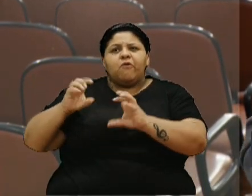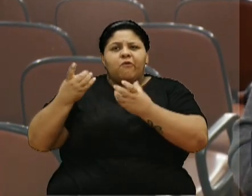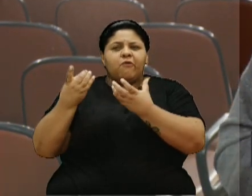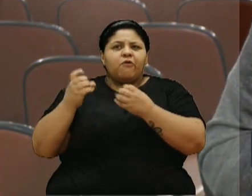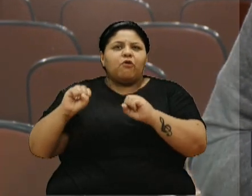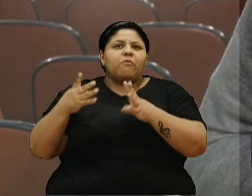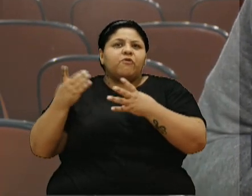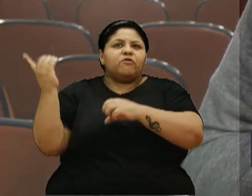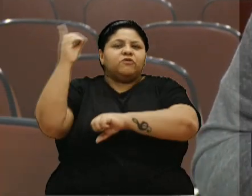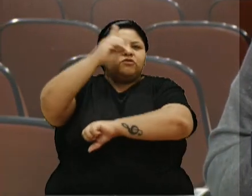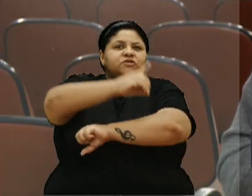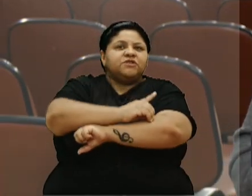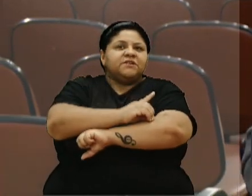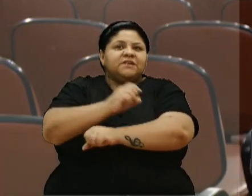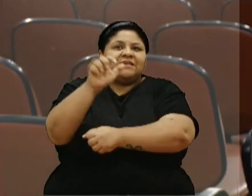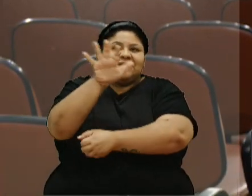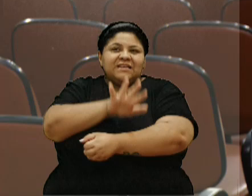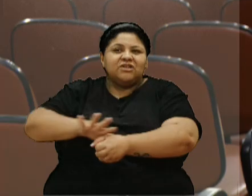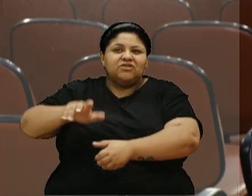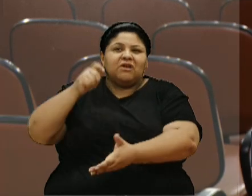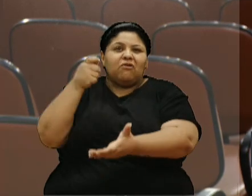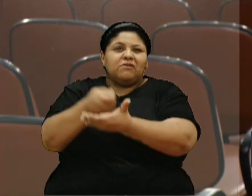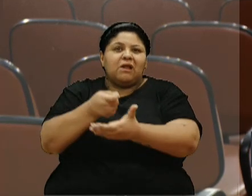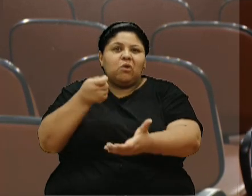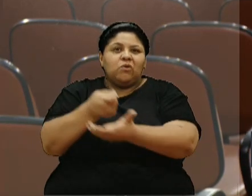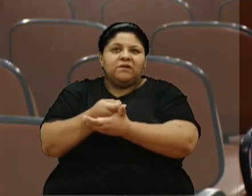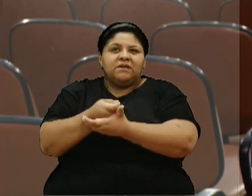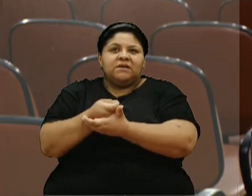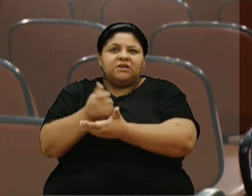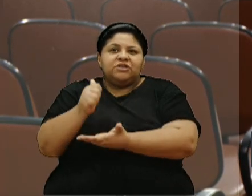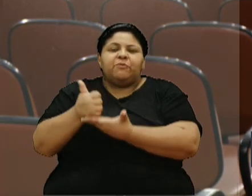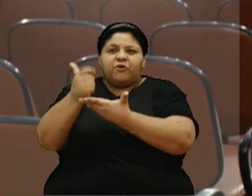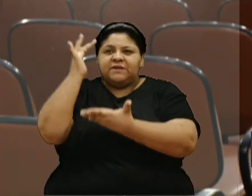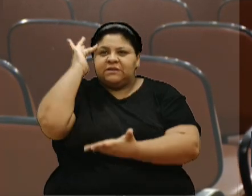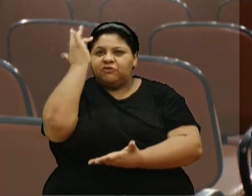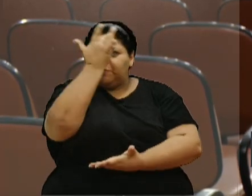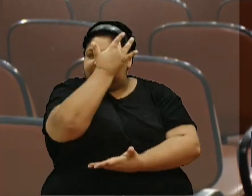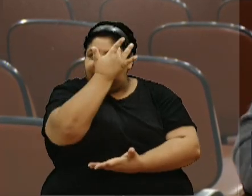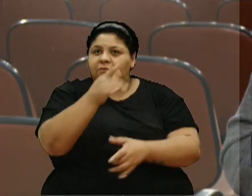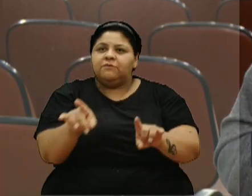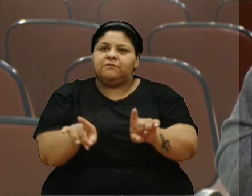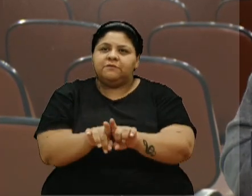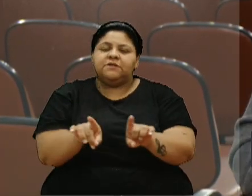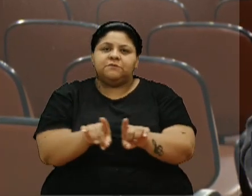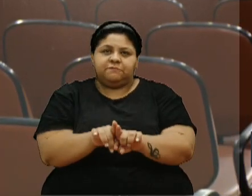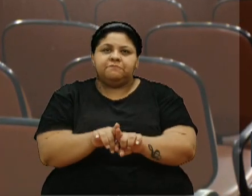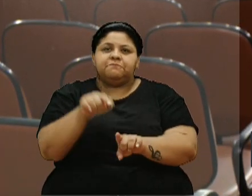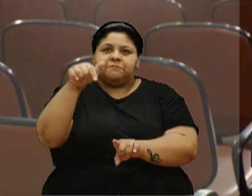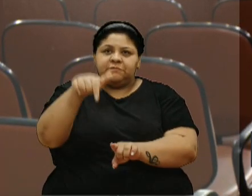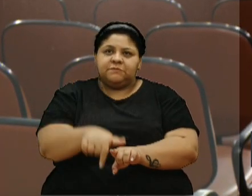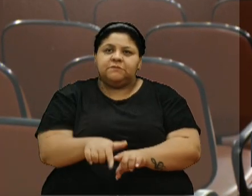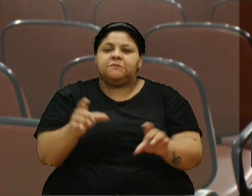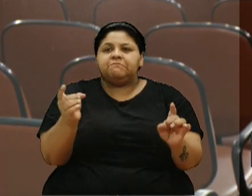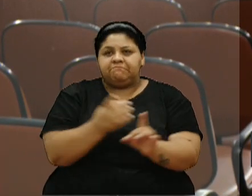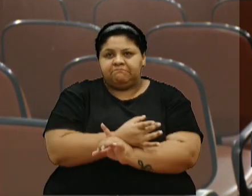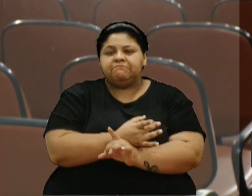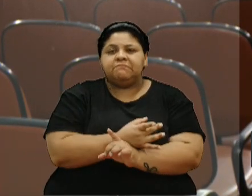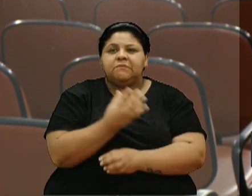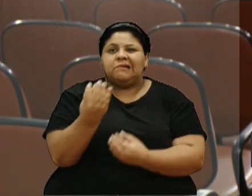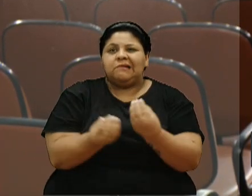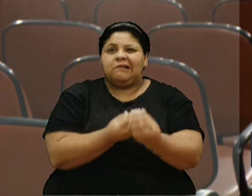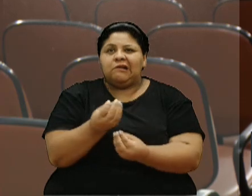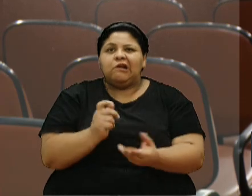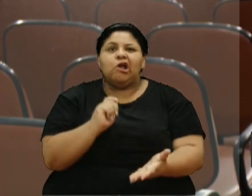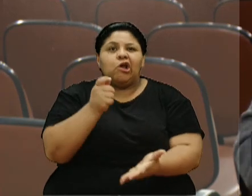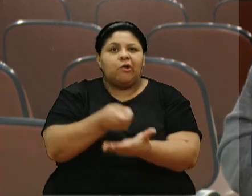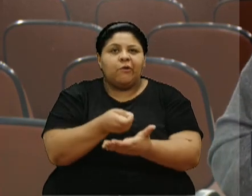Luta Antimanicomial, que em todo o Brasil, uma lei que é desde 2021, que está vigente, que tem aí como a